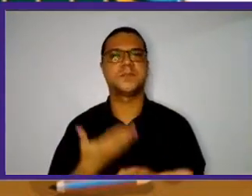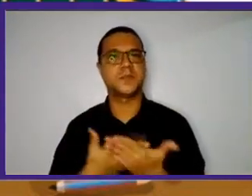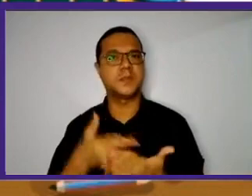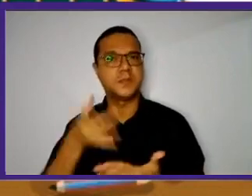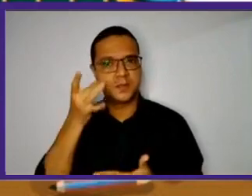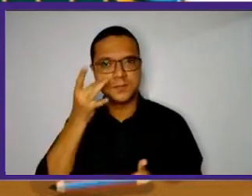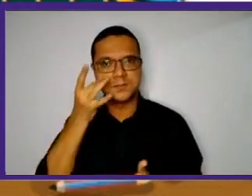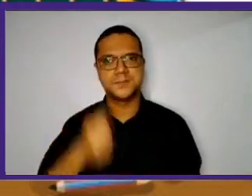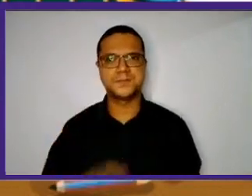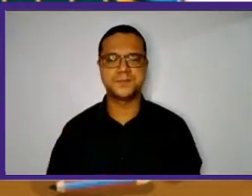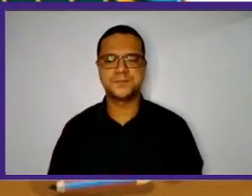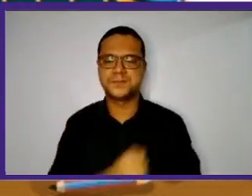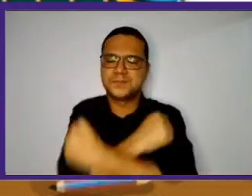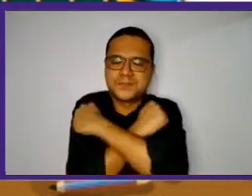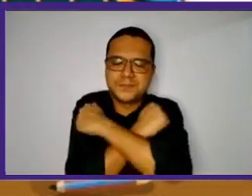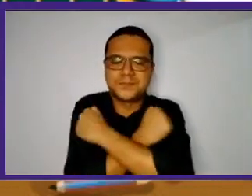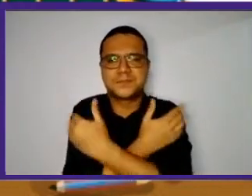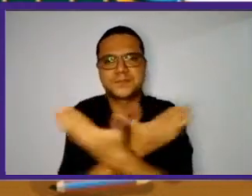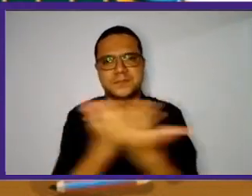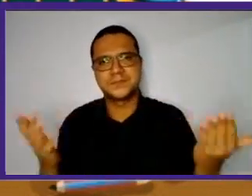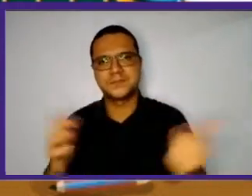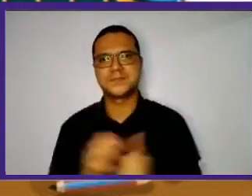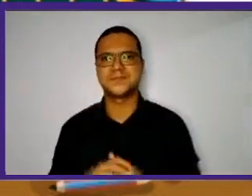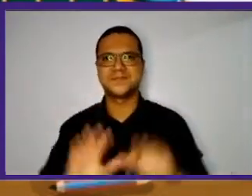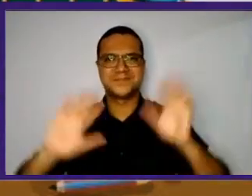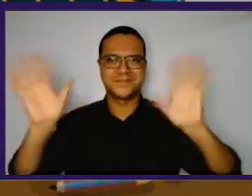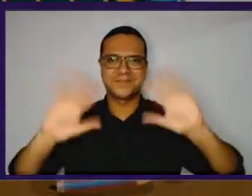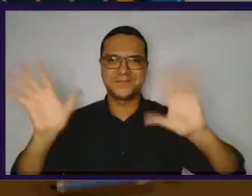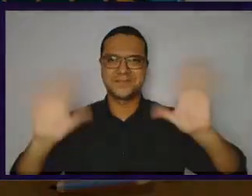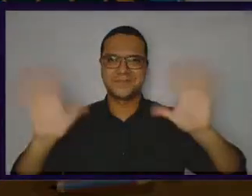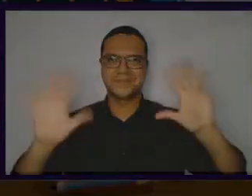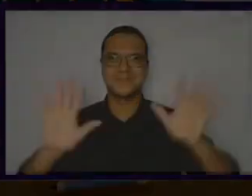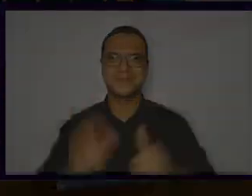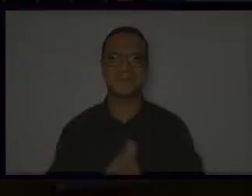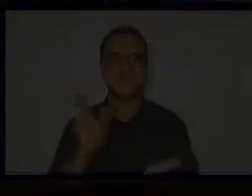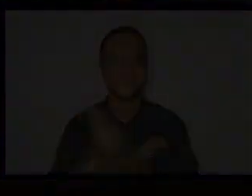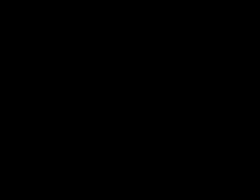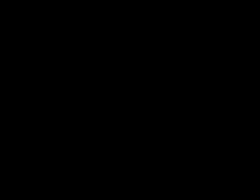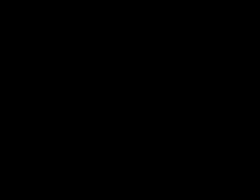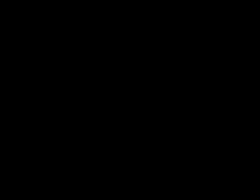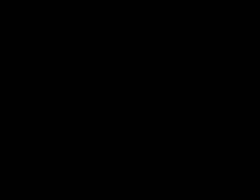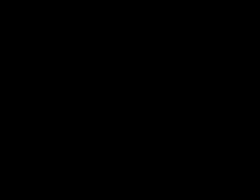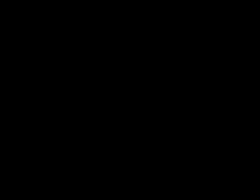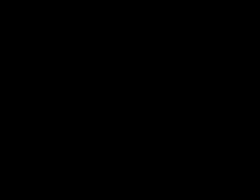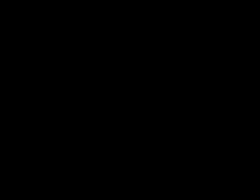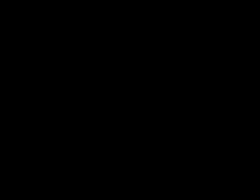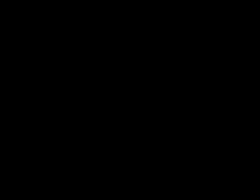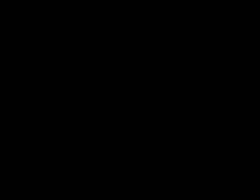presenciais. Um abraço a todos e até a próxima. Continue se cuidando.